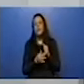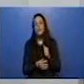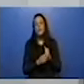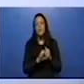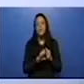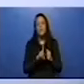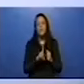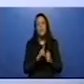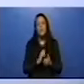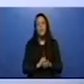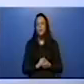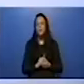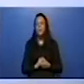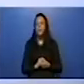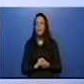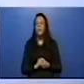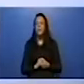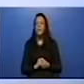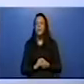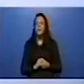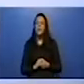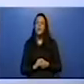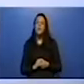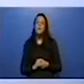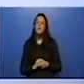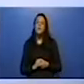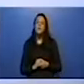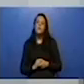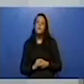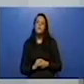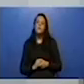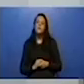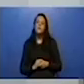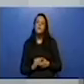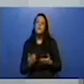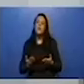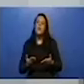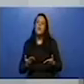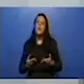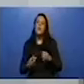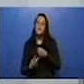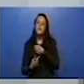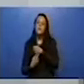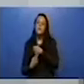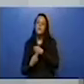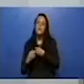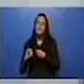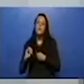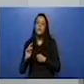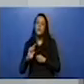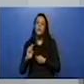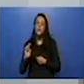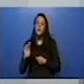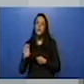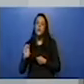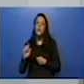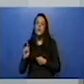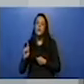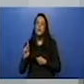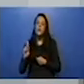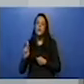ó, irregular verbs about the simple past. Verbos irregulares no passado